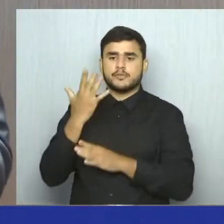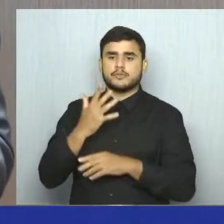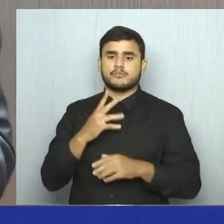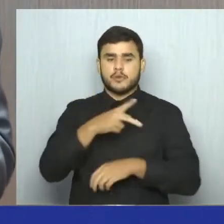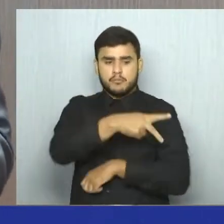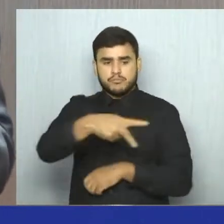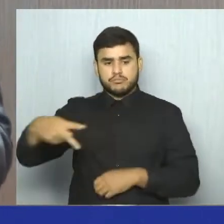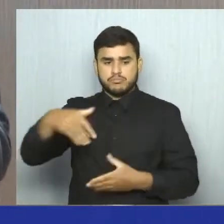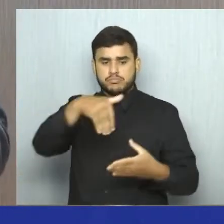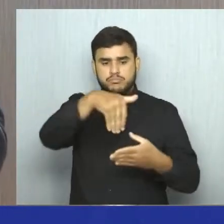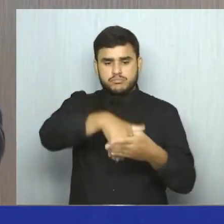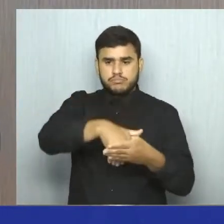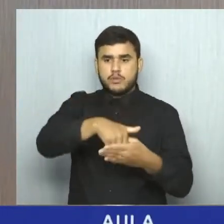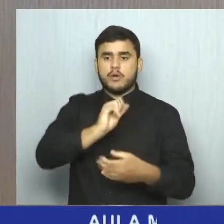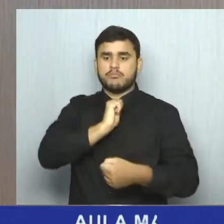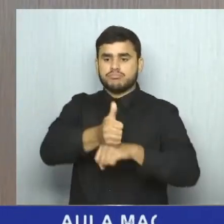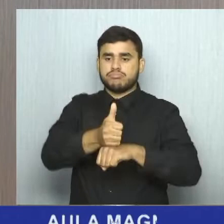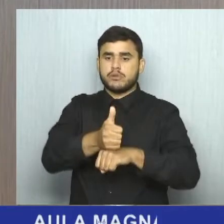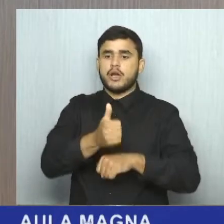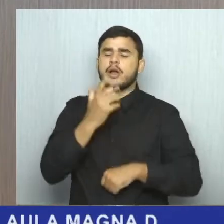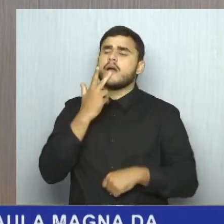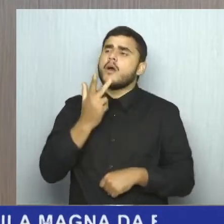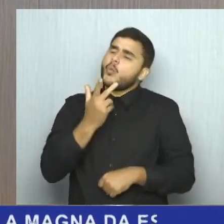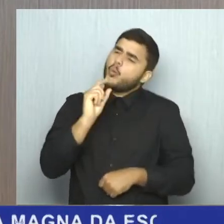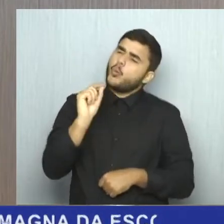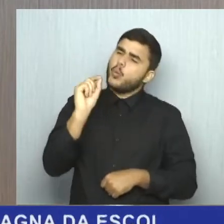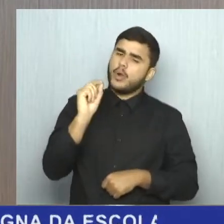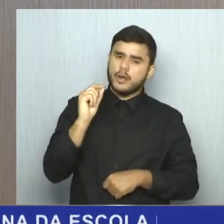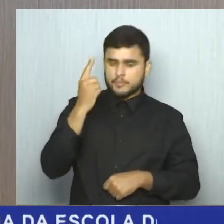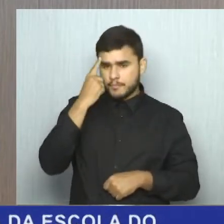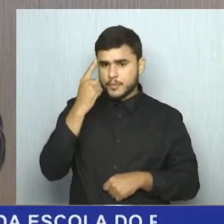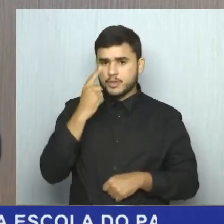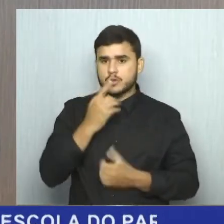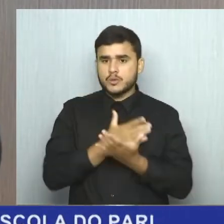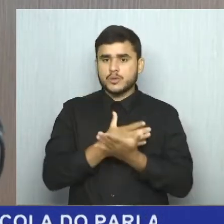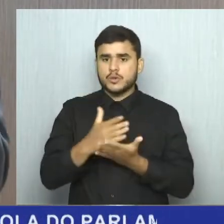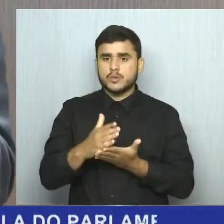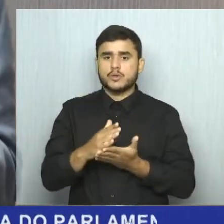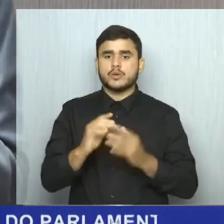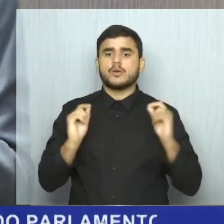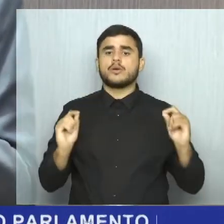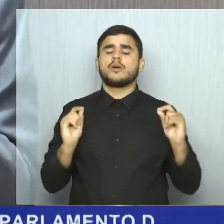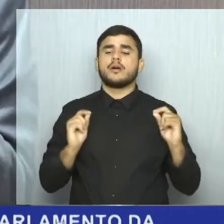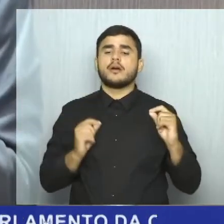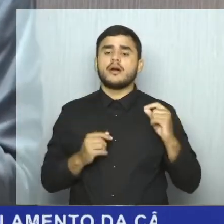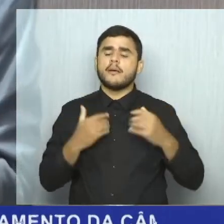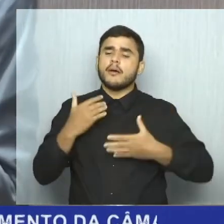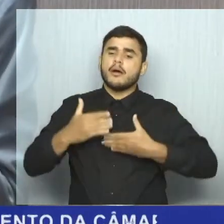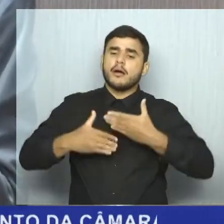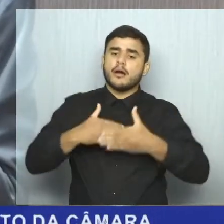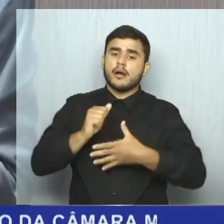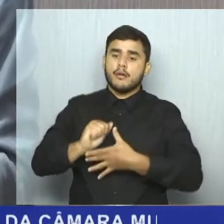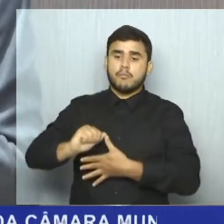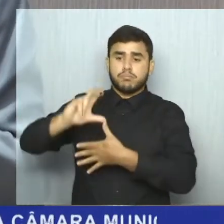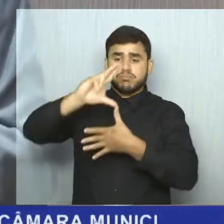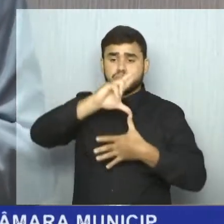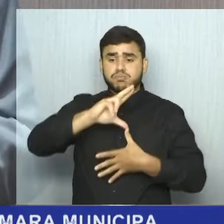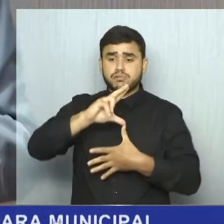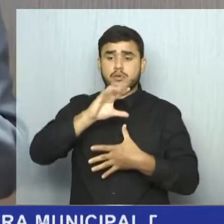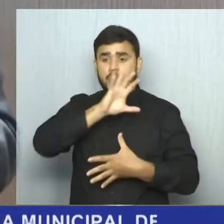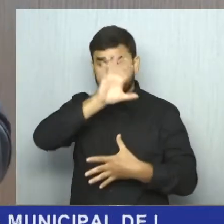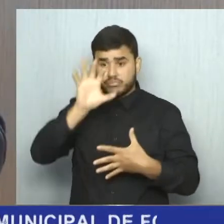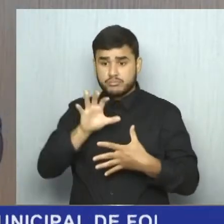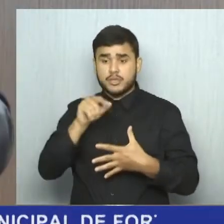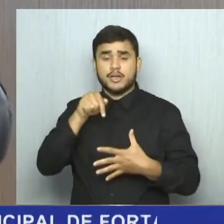tarefa. E você, então, inaugura uma espécie de copiar-colar na América Latina, em que o